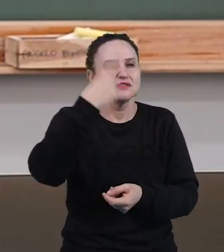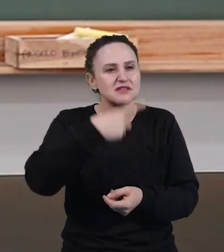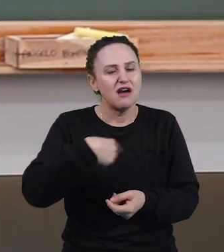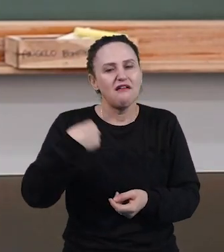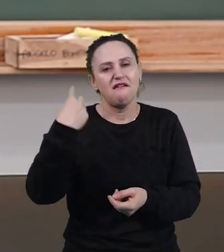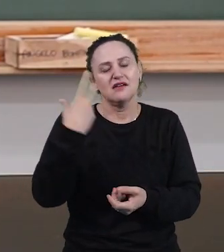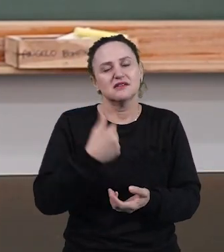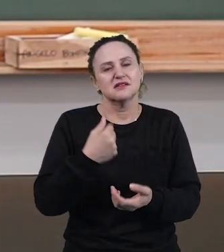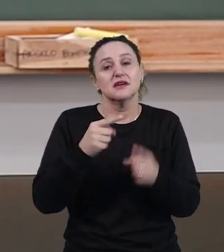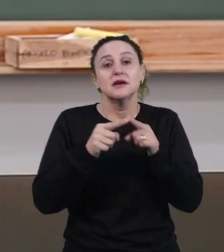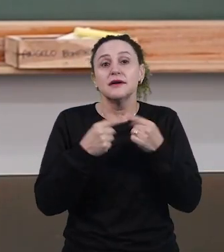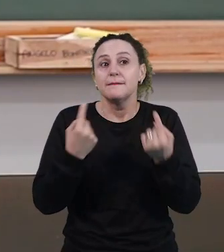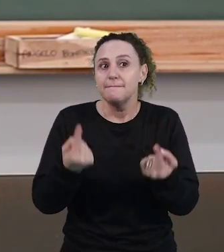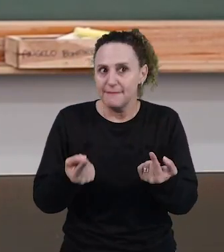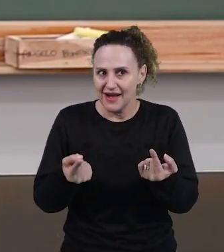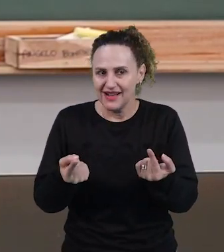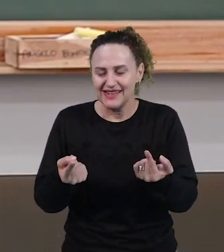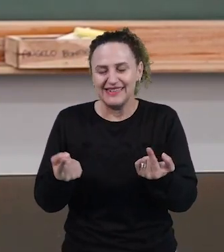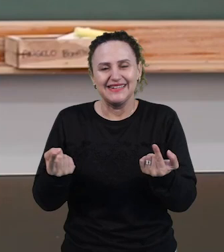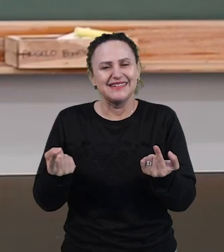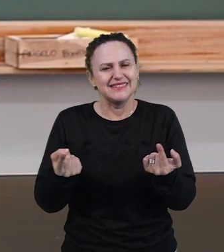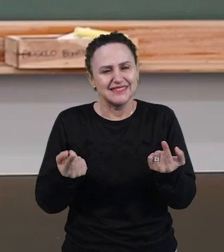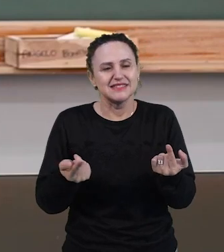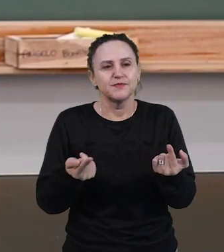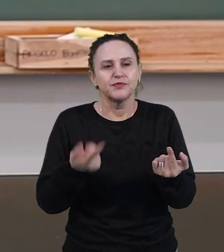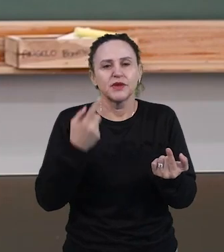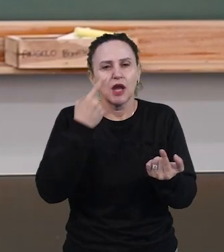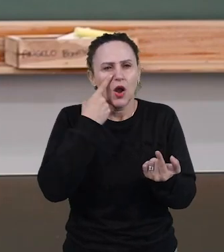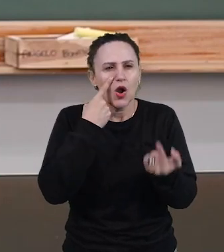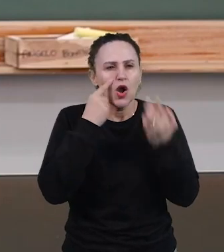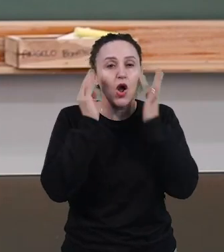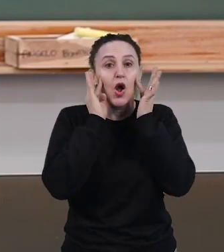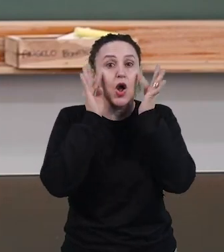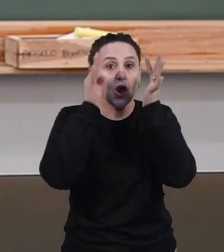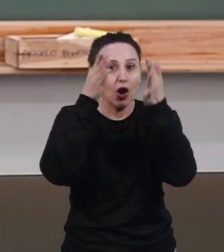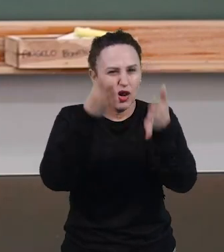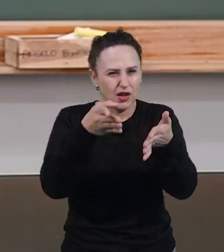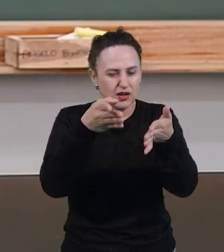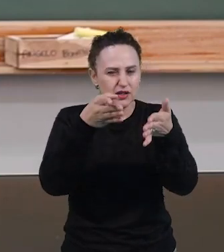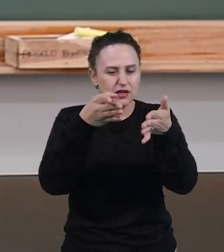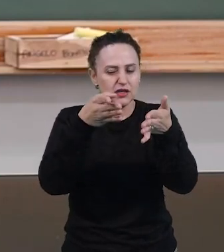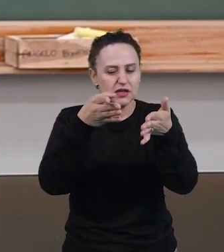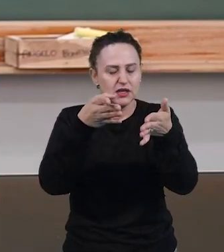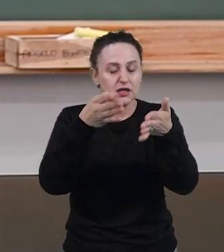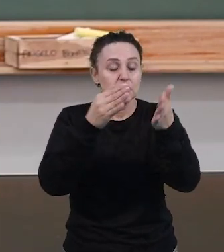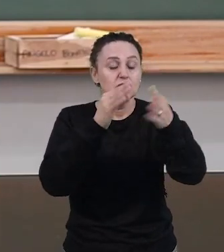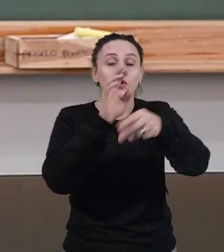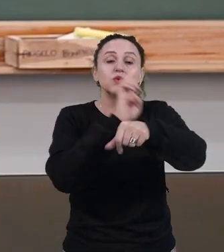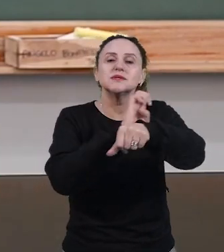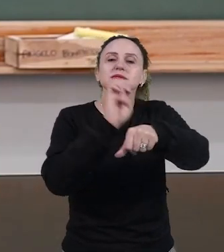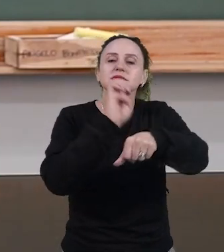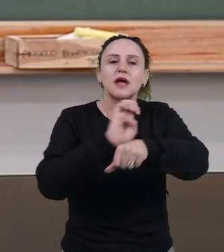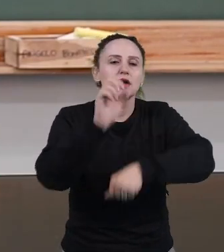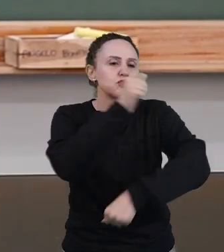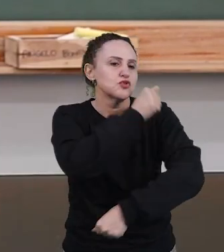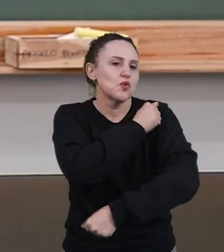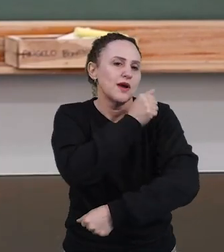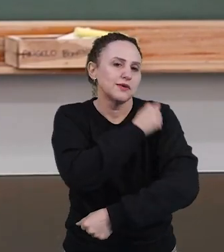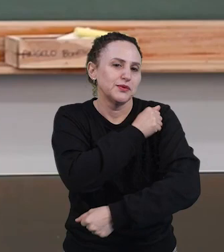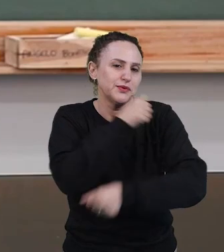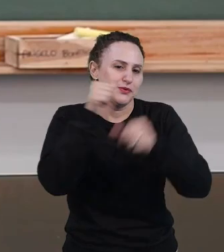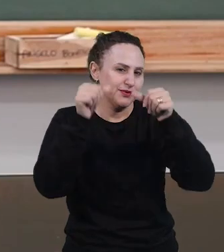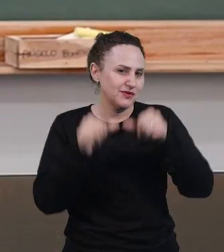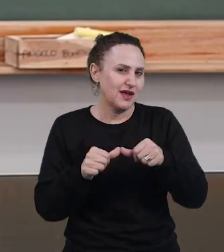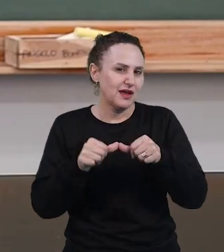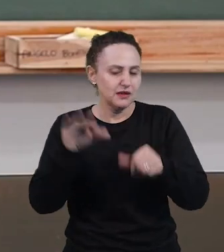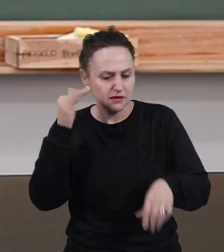Mas atentem-se ao estágio de desenvolvimento cognitivo que está o estudante de vocês. Tentem entender os movimentos, tentem entender